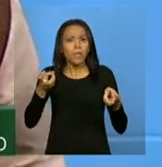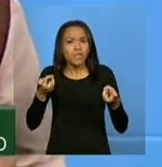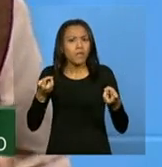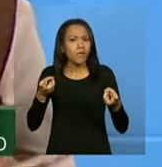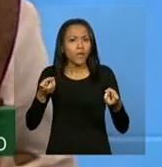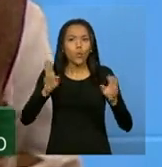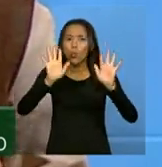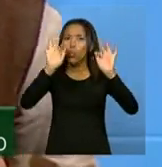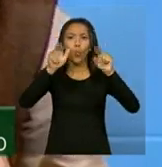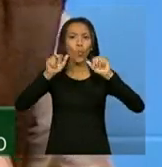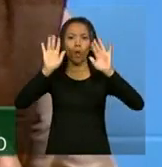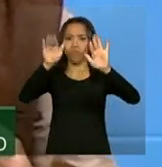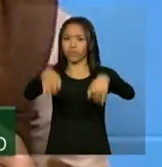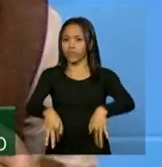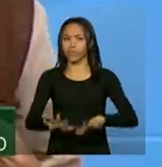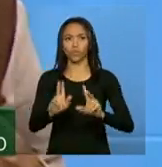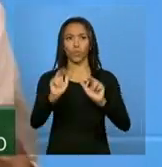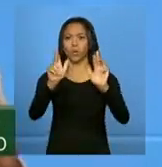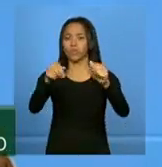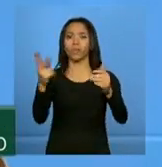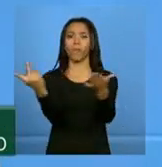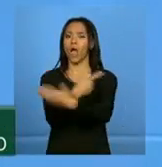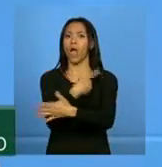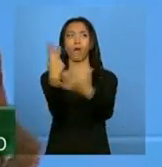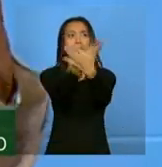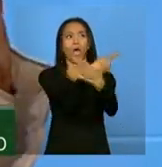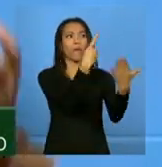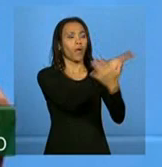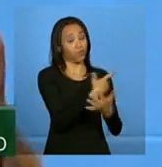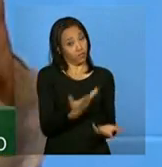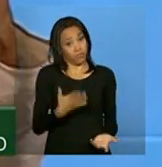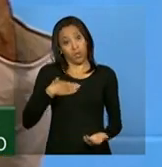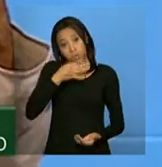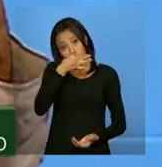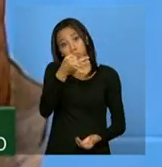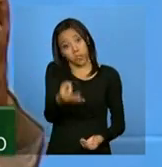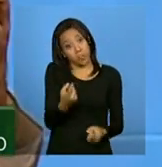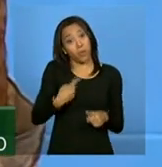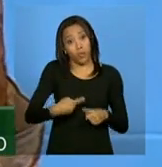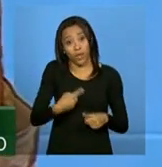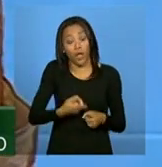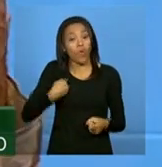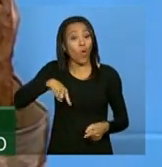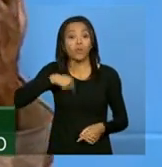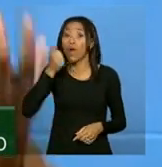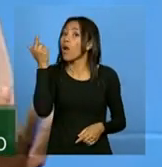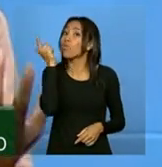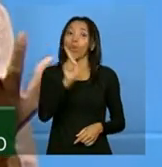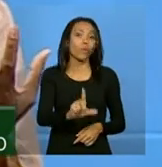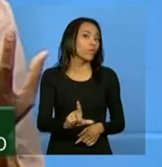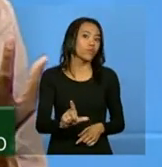manifestações não acabam nunca, elas sempre continuam existindo. Então, na minha opinião, isso é porque nós ainda não conseguimos dar à